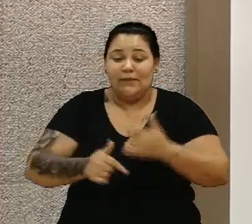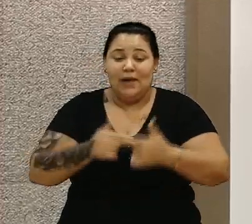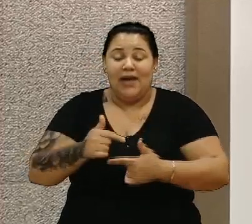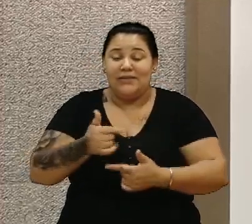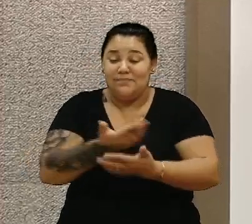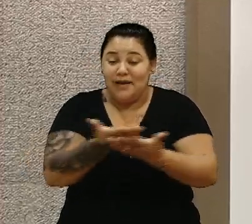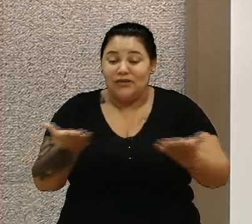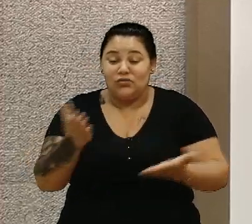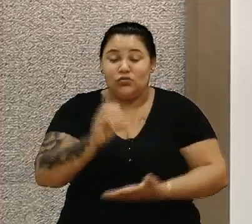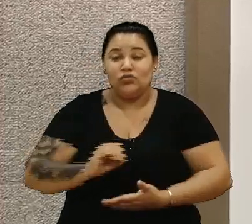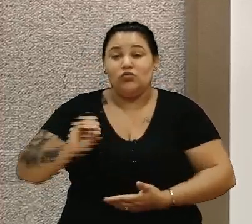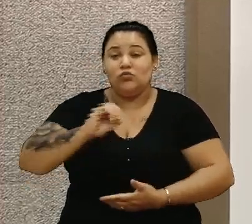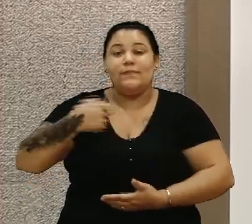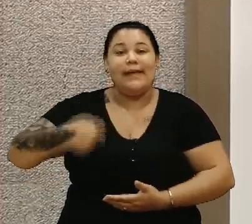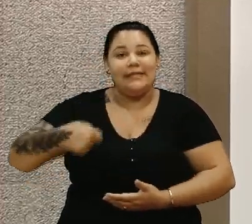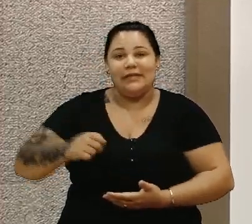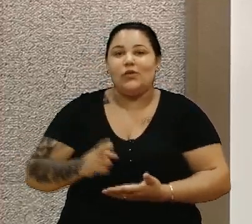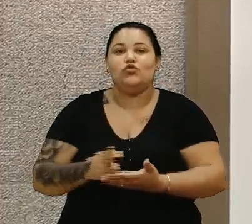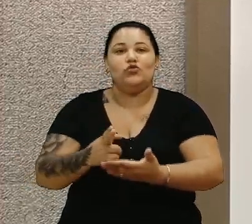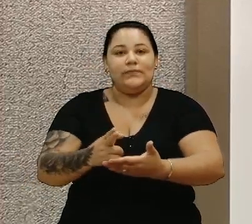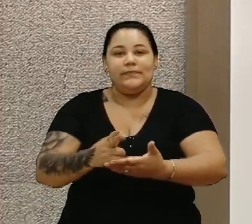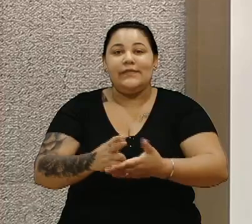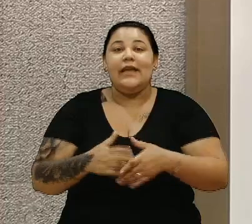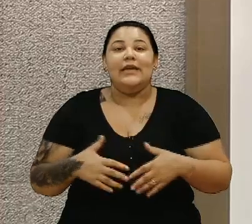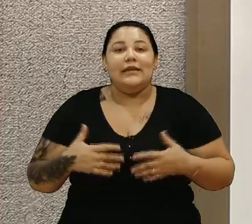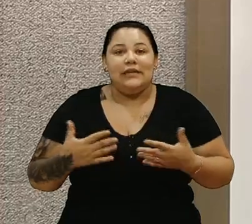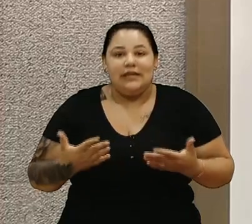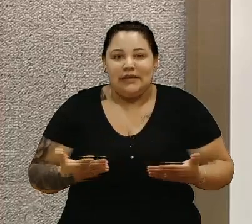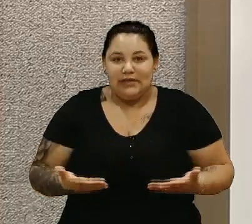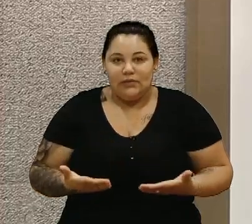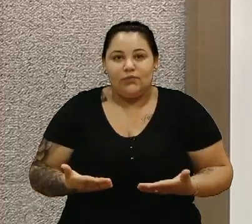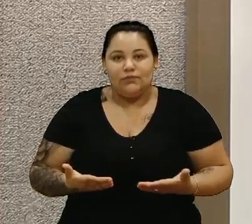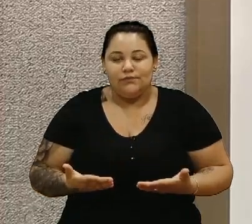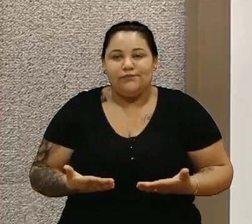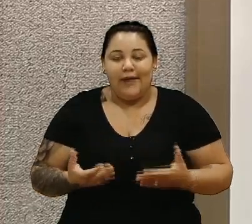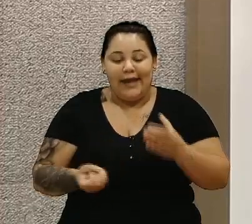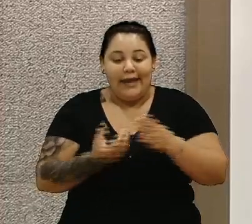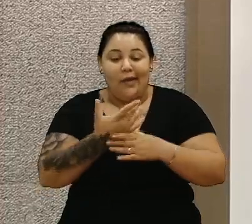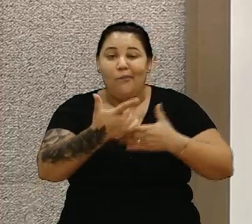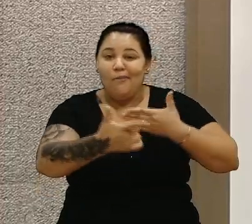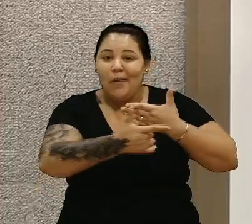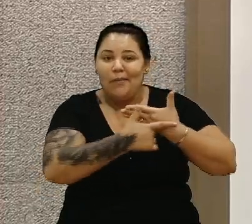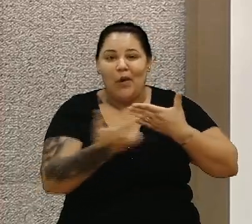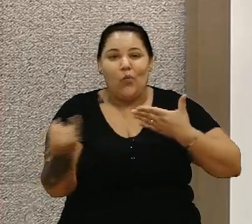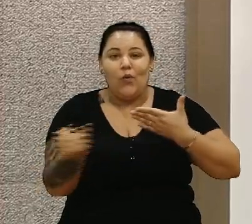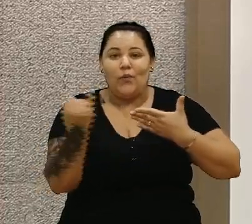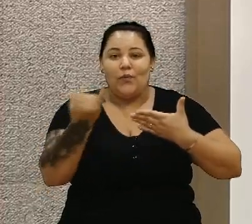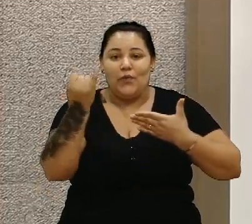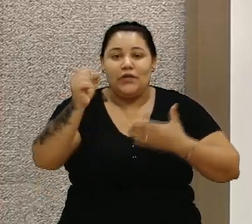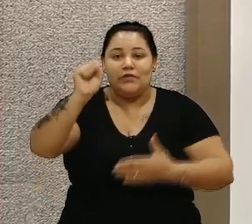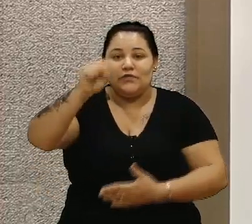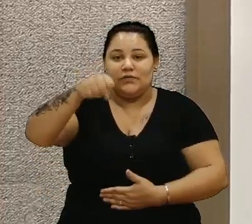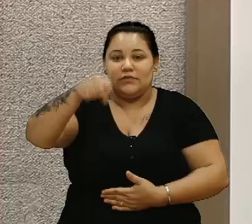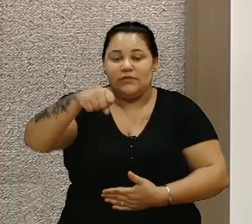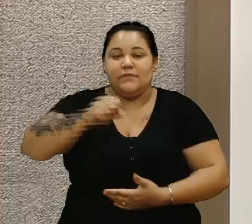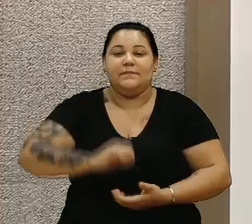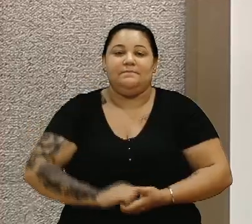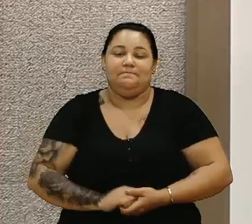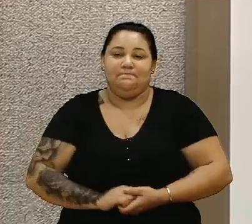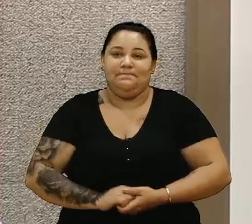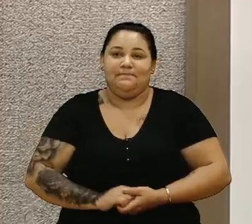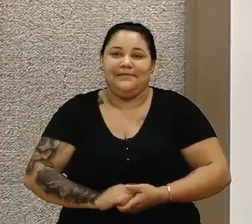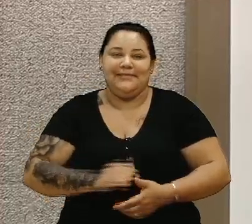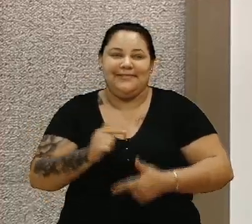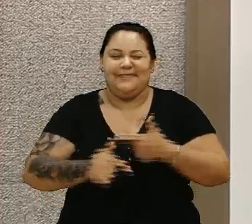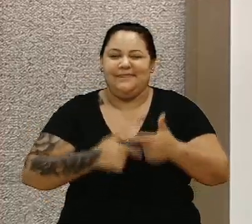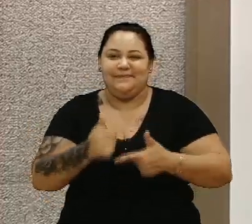que prosseguir. Então, eu acho que essa frente vai exercer um papel fundamental do ponto de vista de agilizar esse processo, que